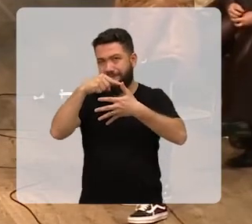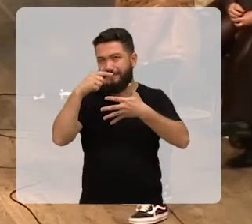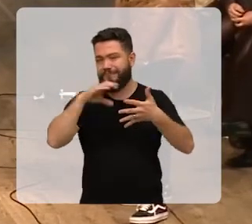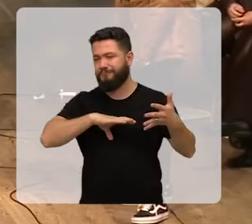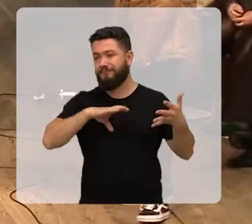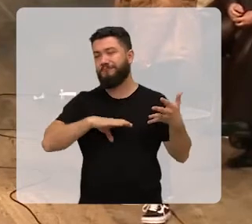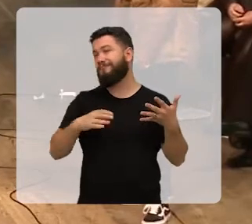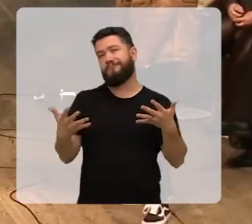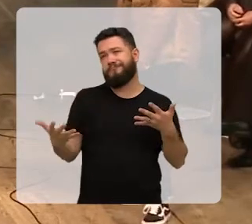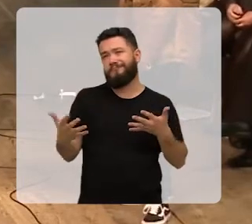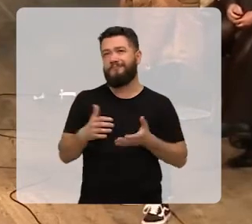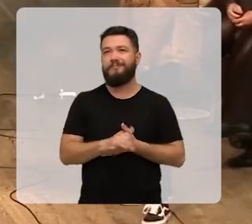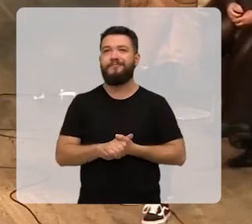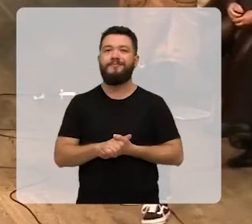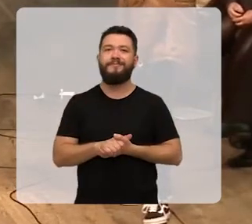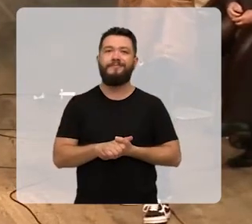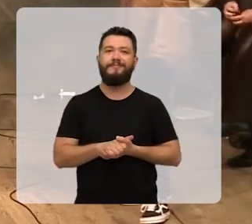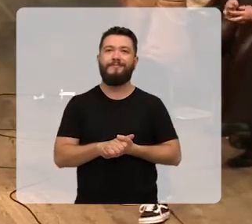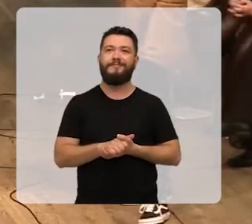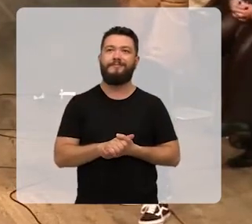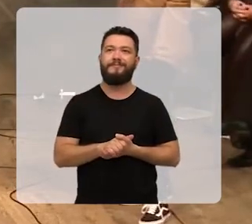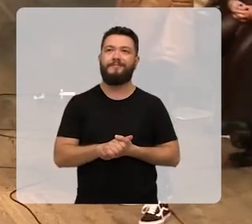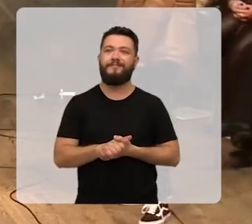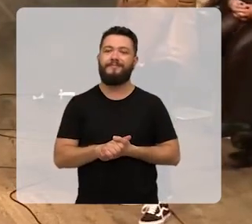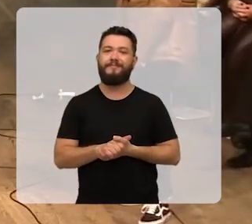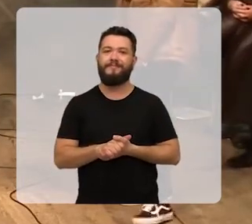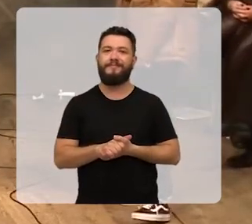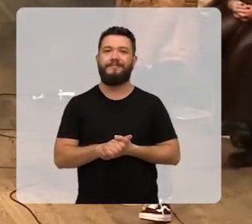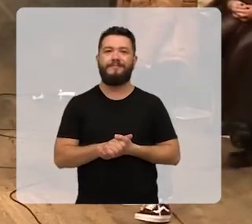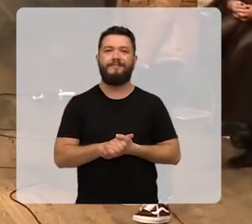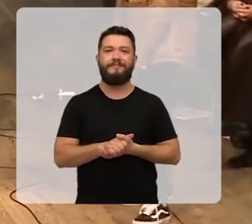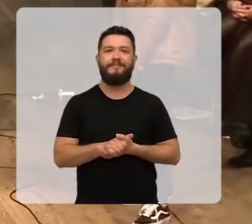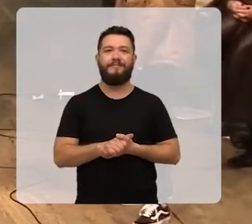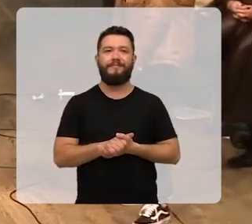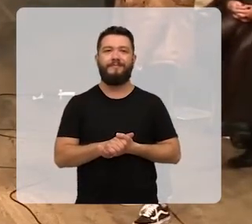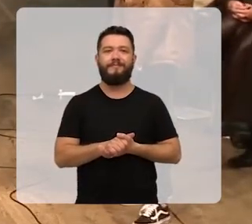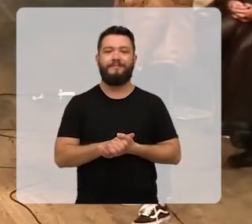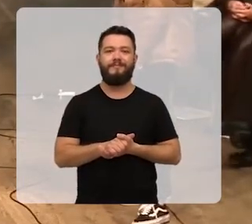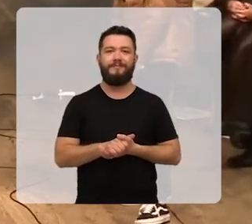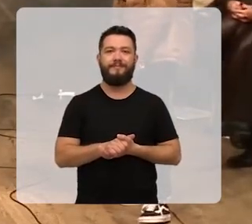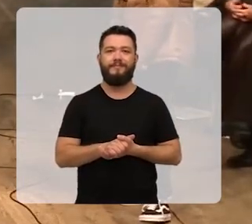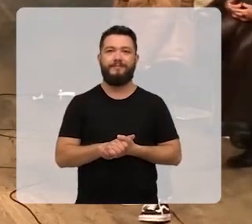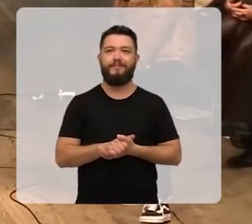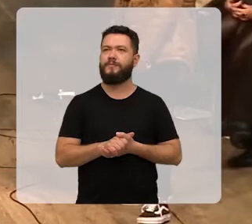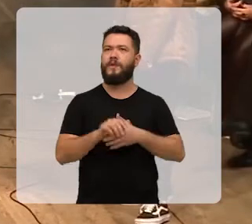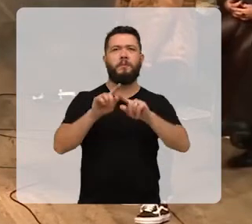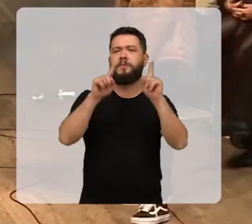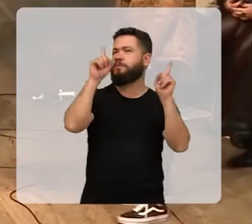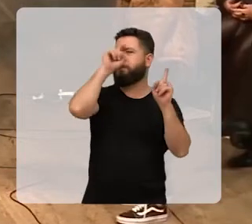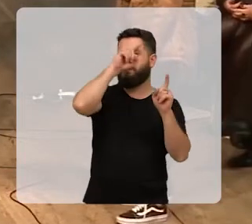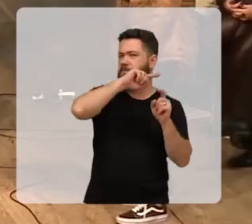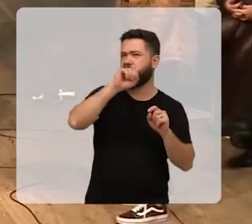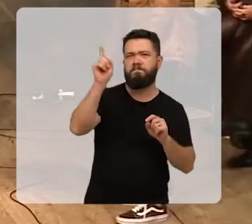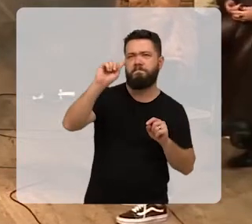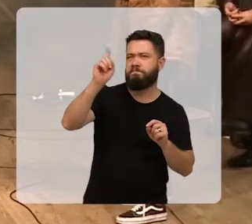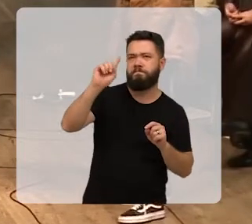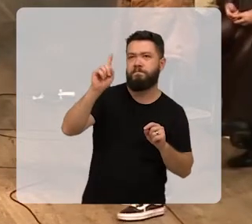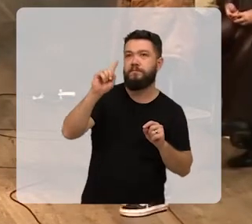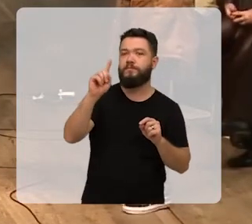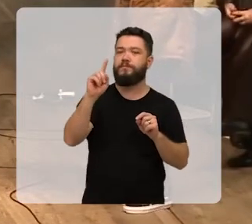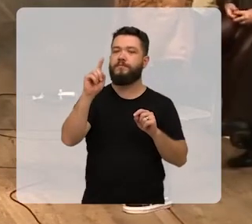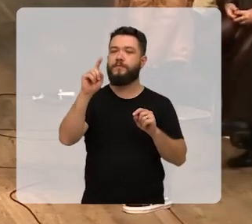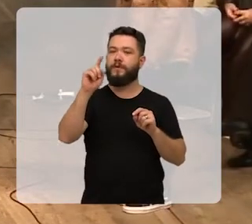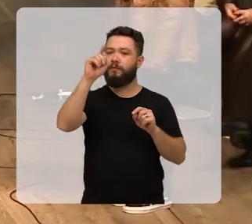isso não foi tão difícil Brasil